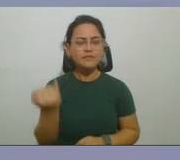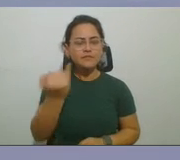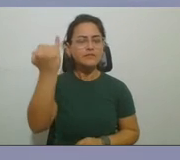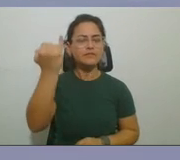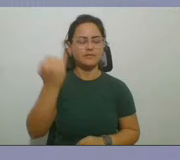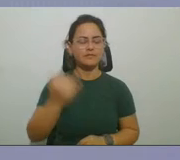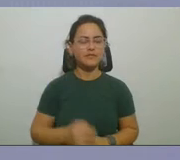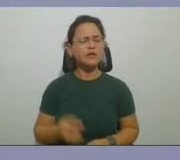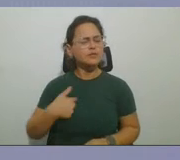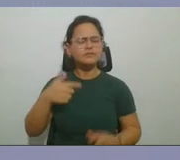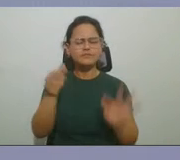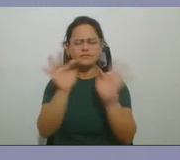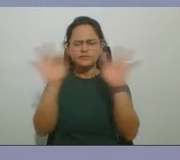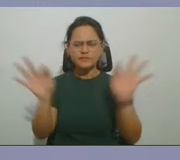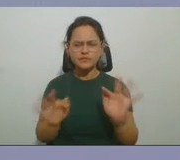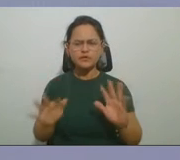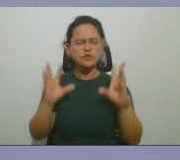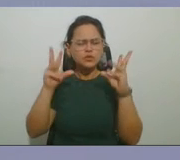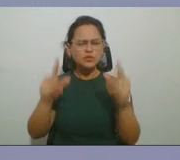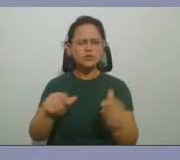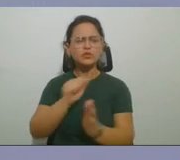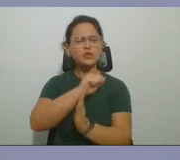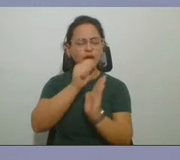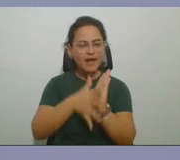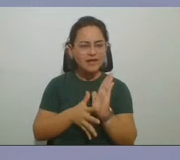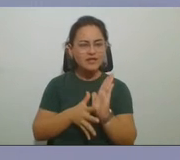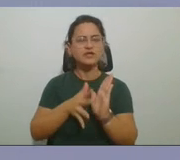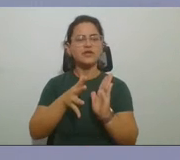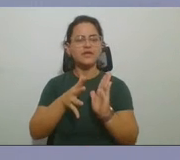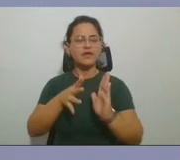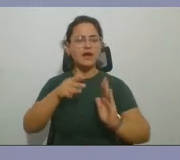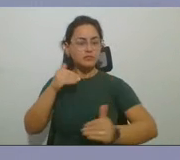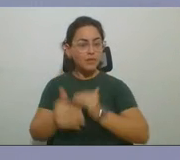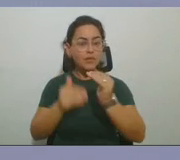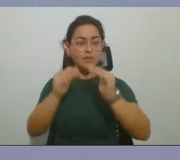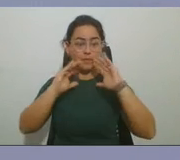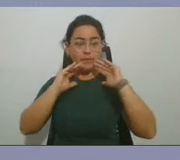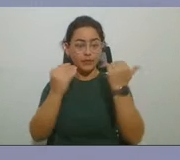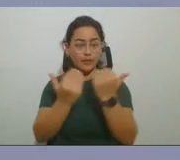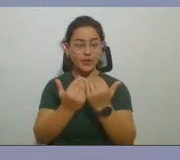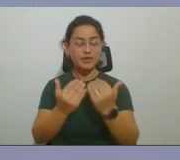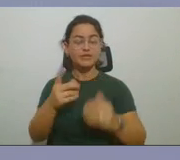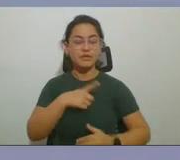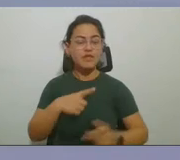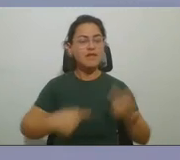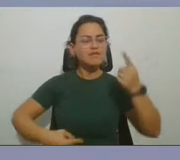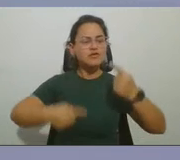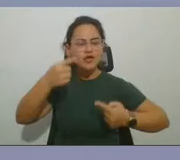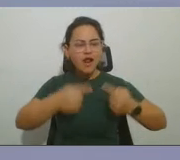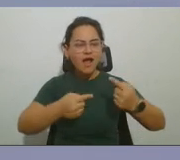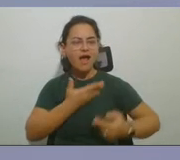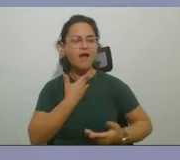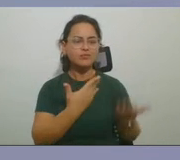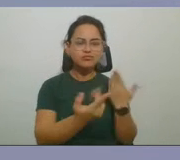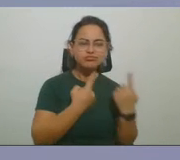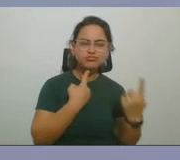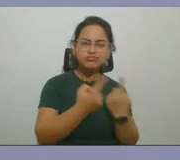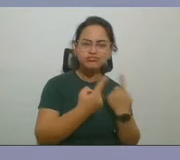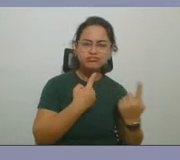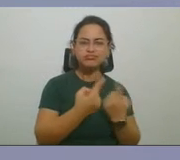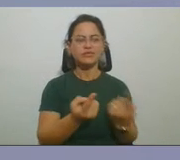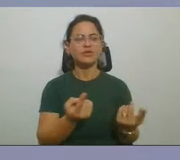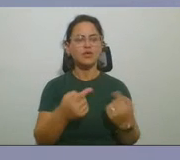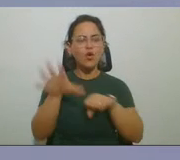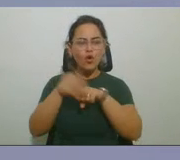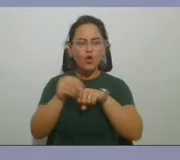fico feliz ao ver que as atividades propostas e desenvolvidas no Congresso incluem no diálogo diversas áreas do conhecimento